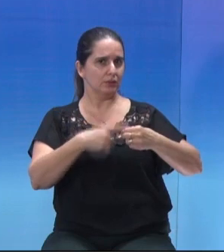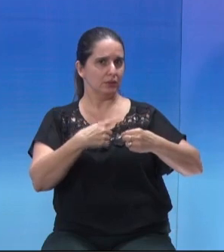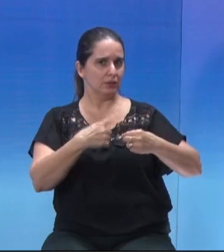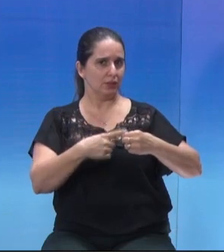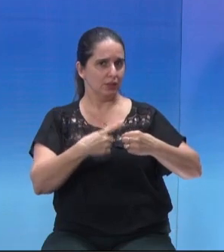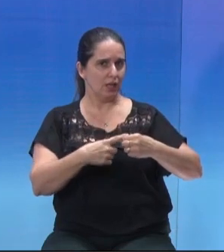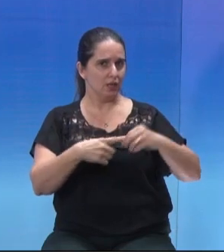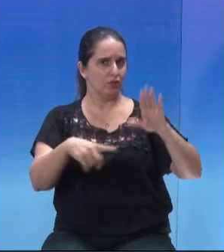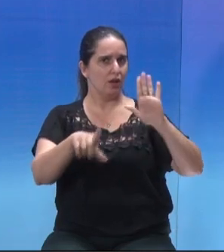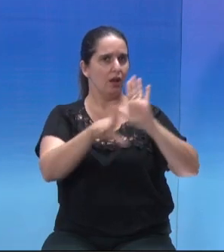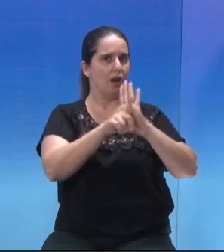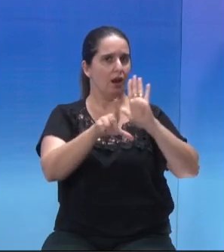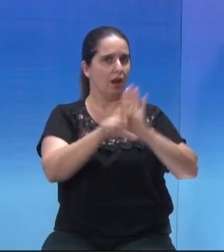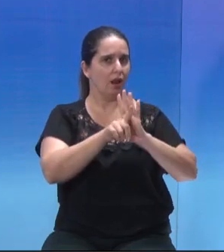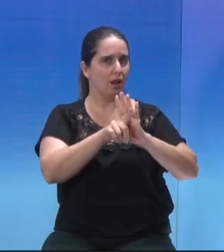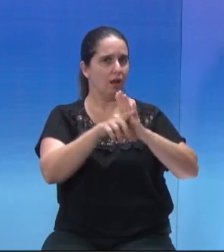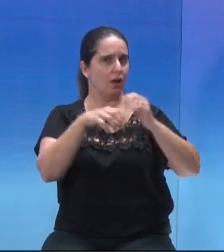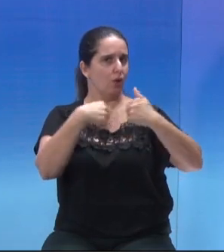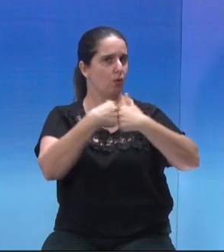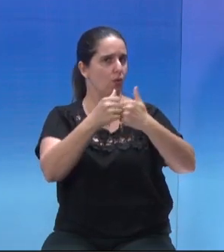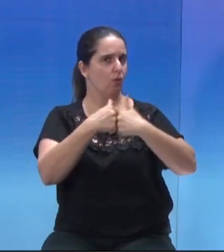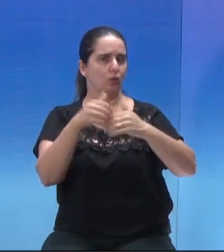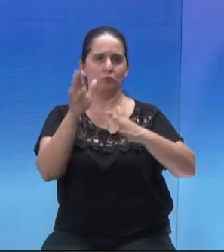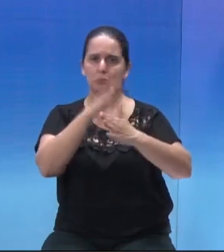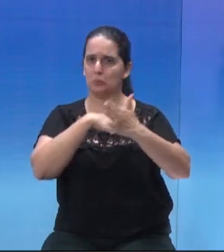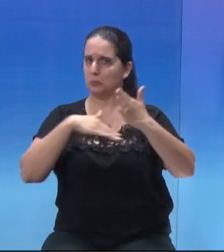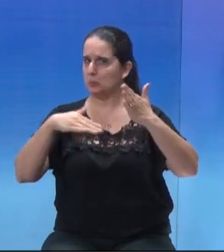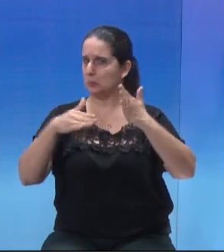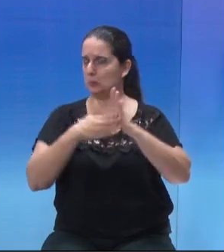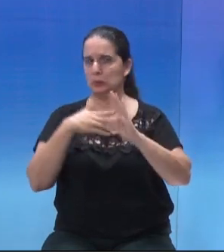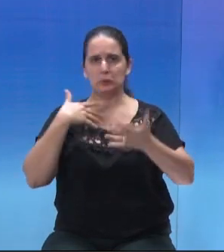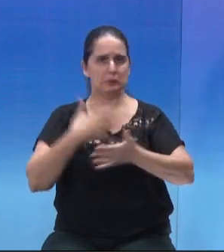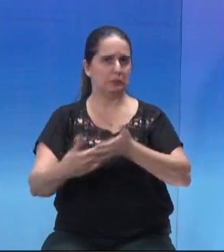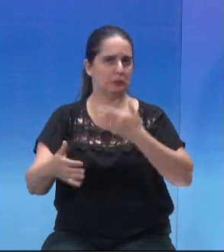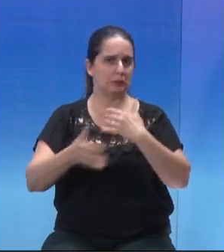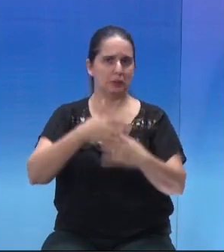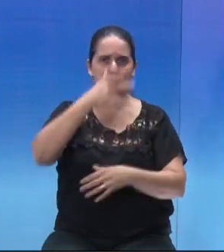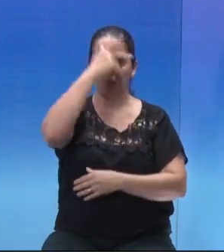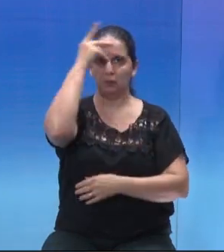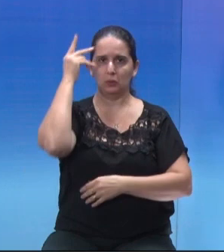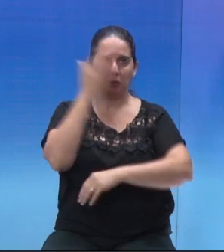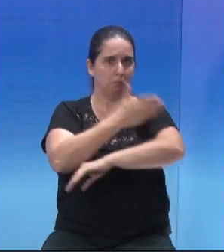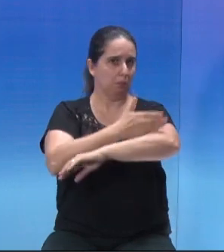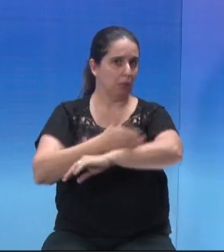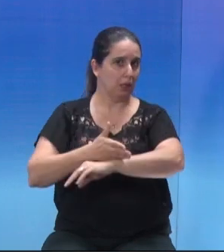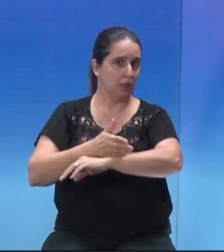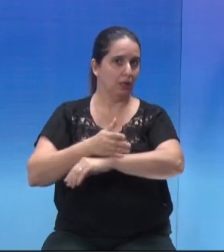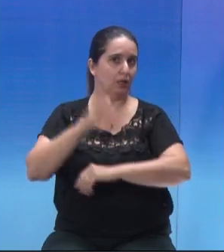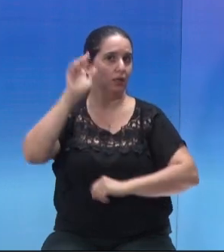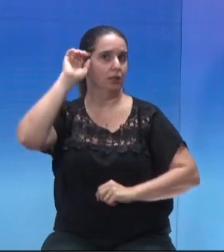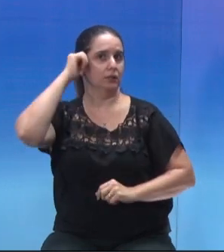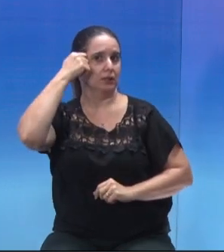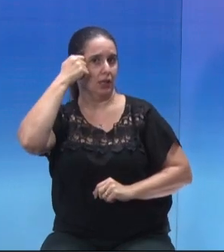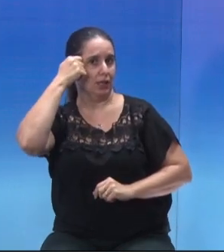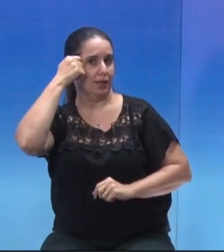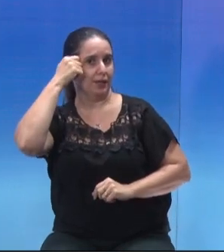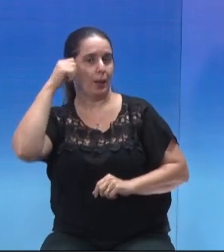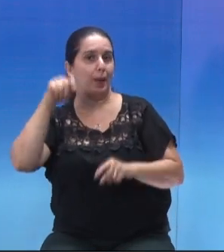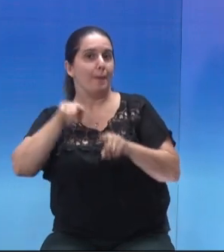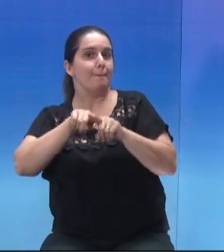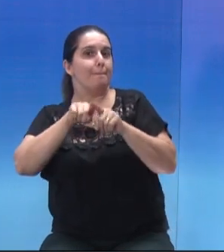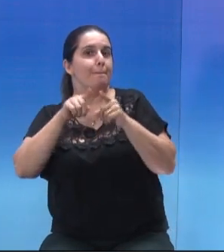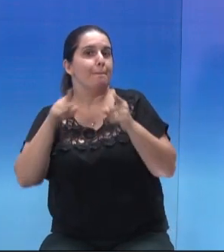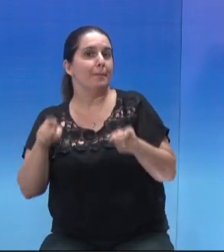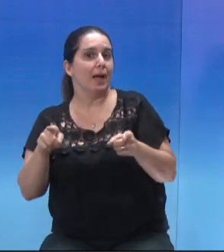para todos, independente da etnia, se é branco, se é negro. No entanto, o branco não pode ficar de pé